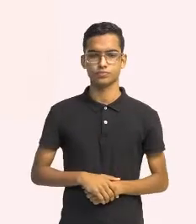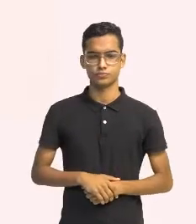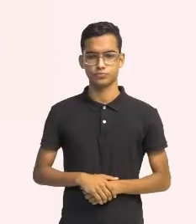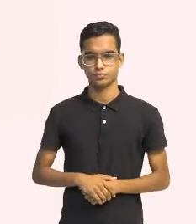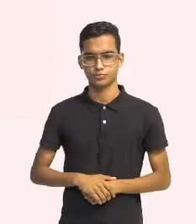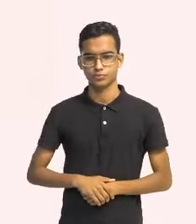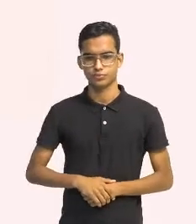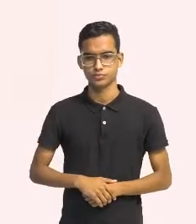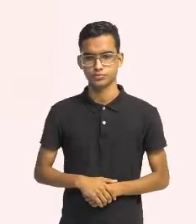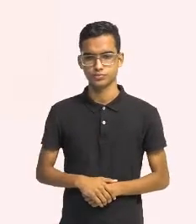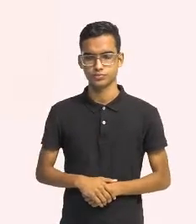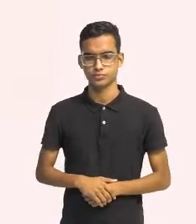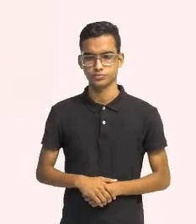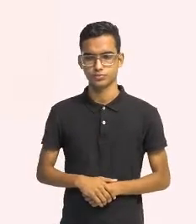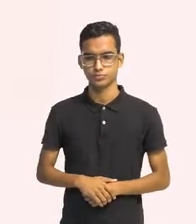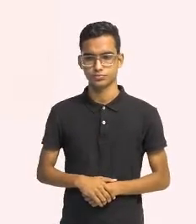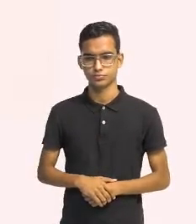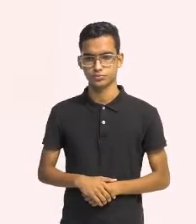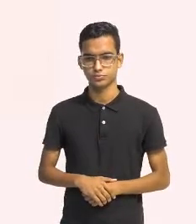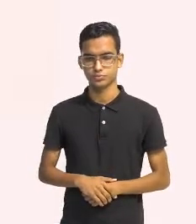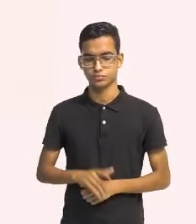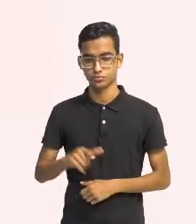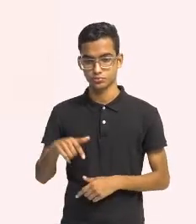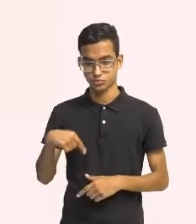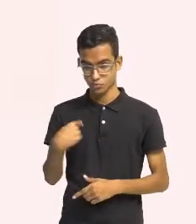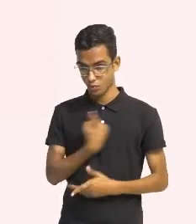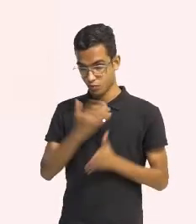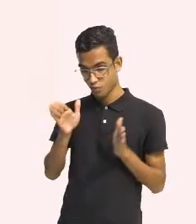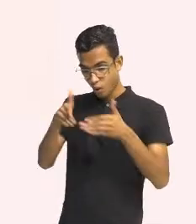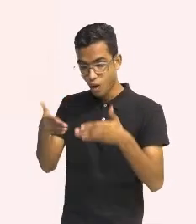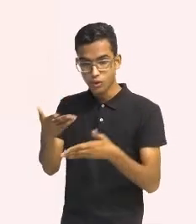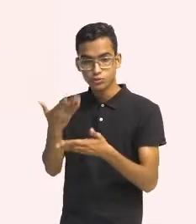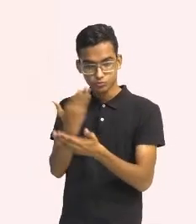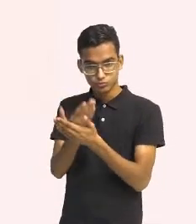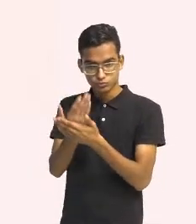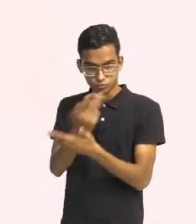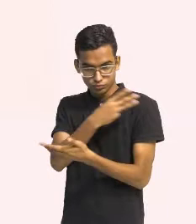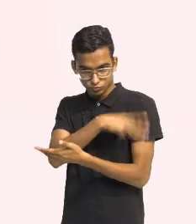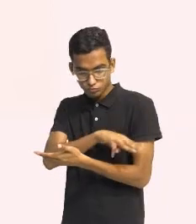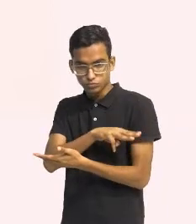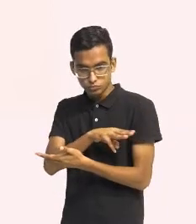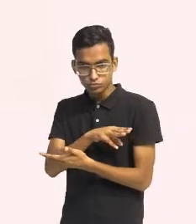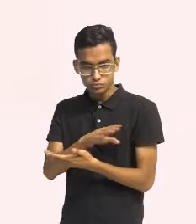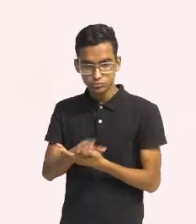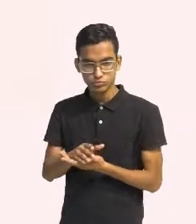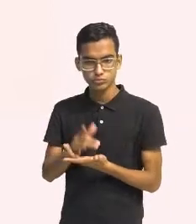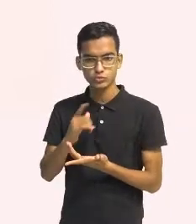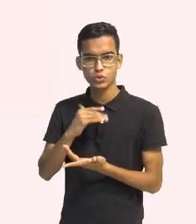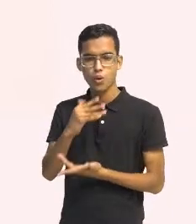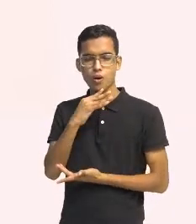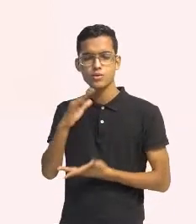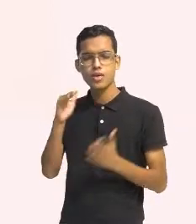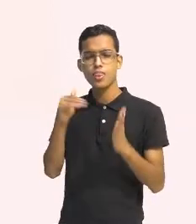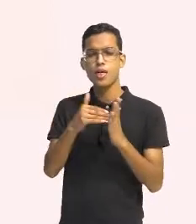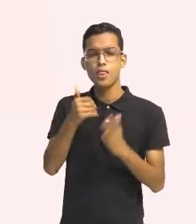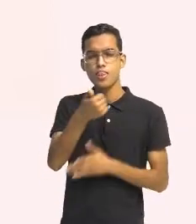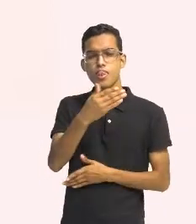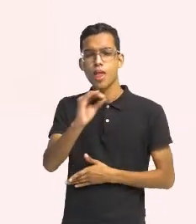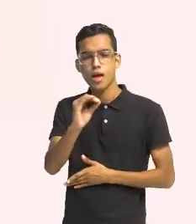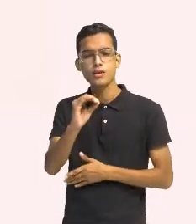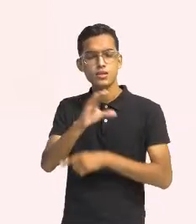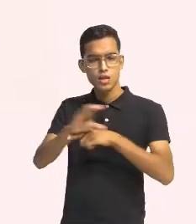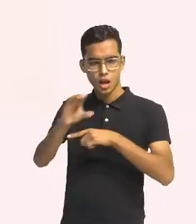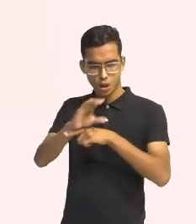e 10, dec. Para o nosso estudo do ensino médio, a gente conhecer até 10 carbonos é o suficiente, tá